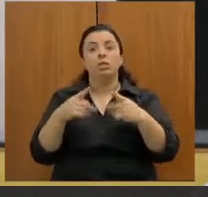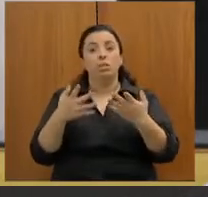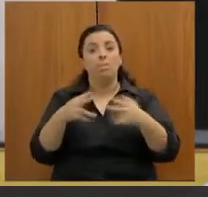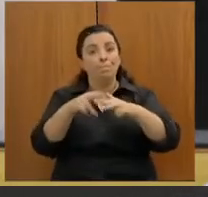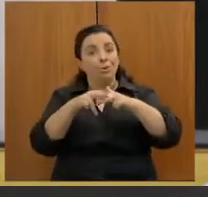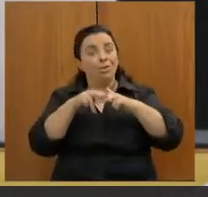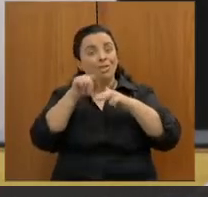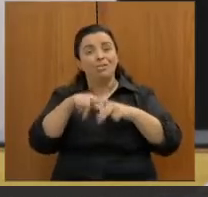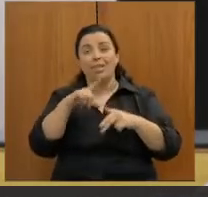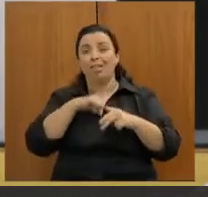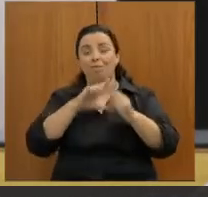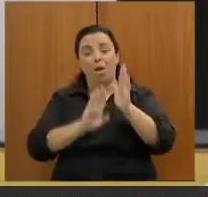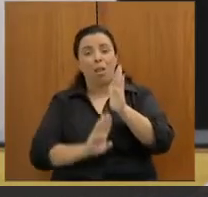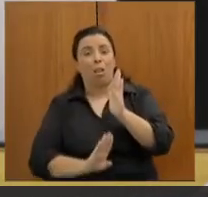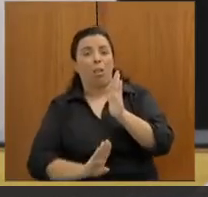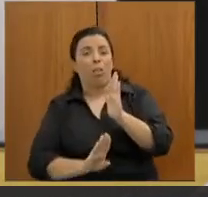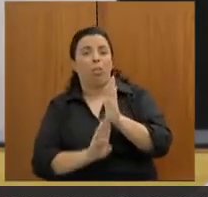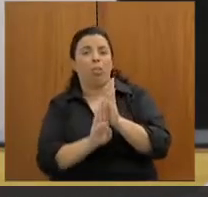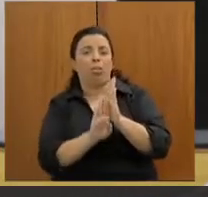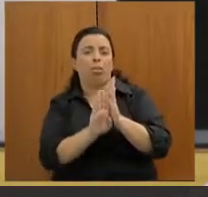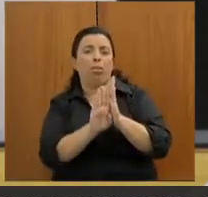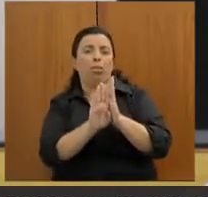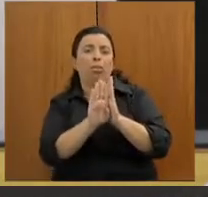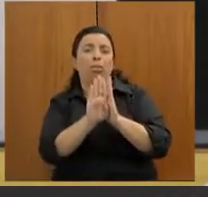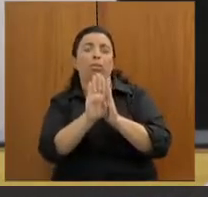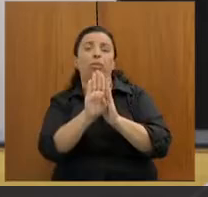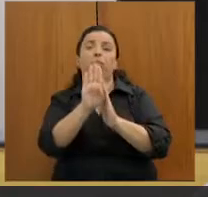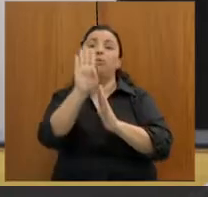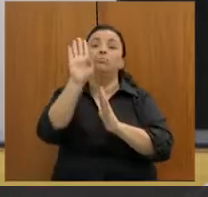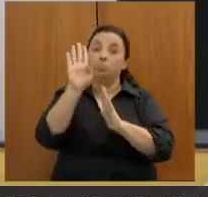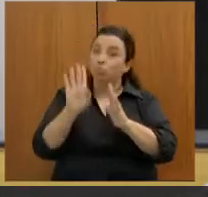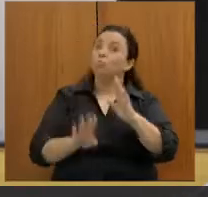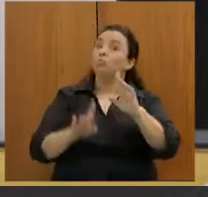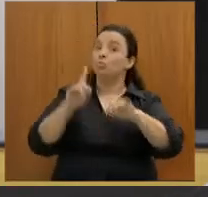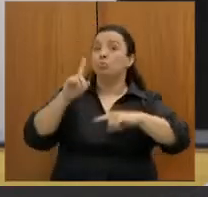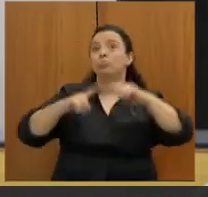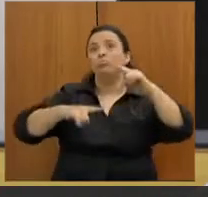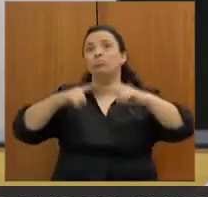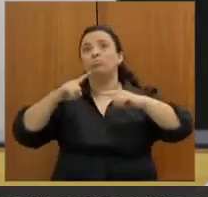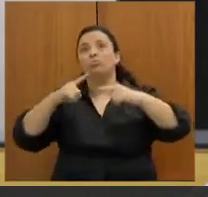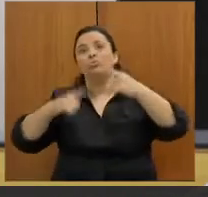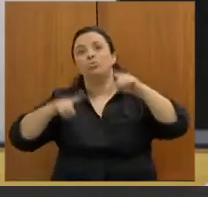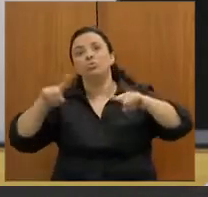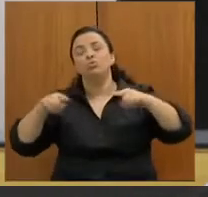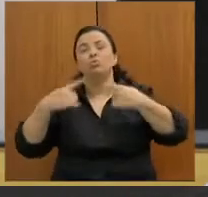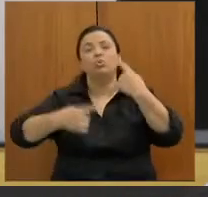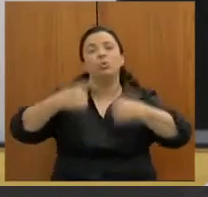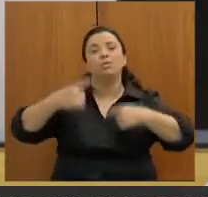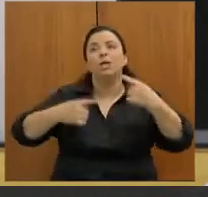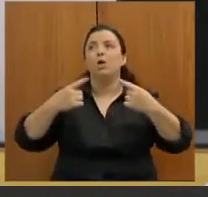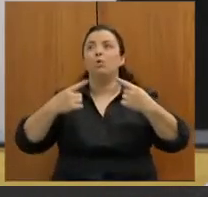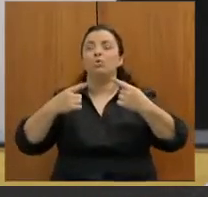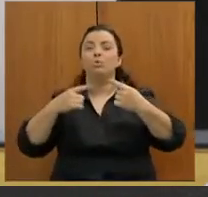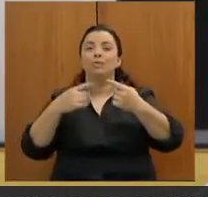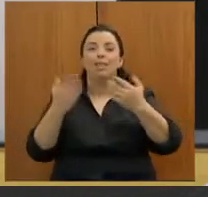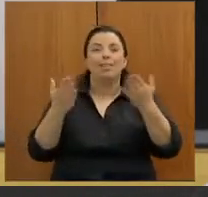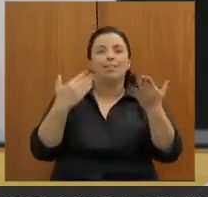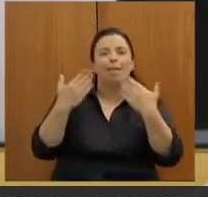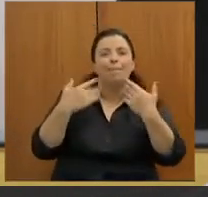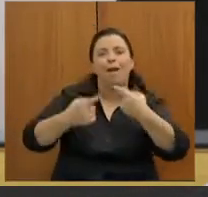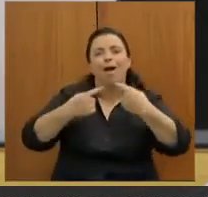crescimento do da nossa discussão dos debates das pesquisas e dos índices de violência doméstica que